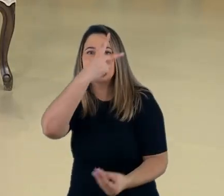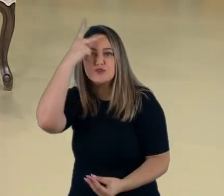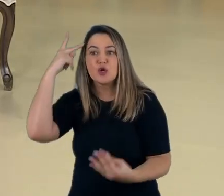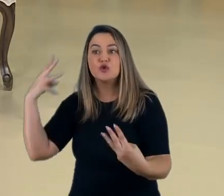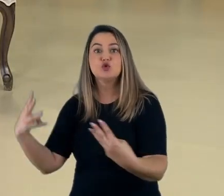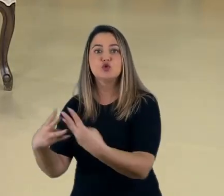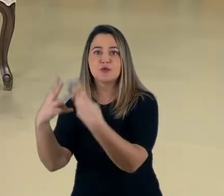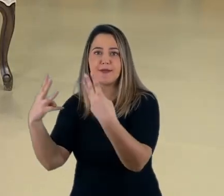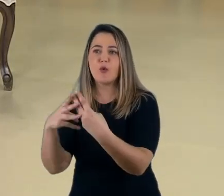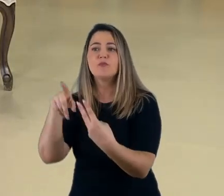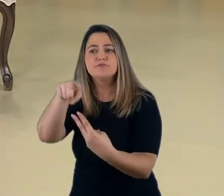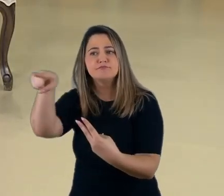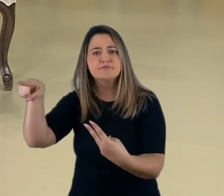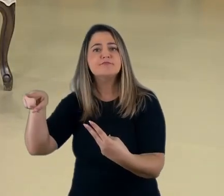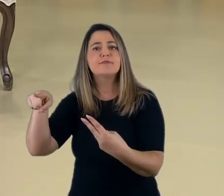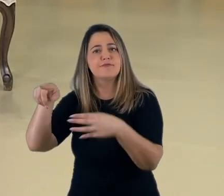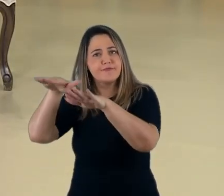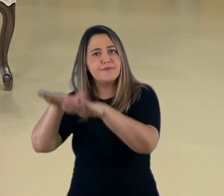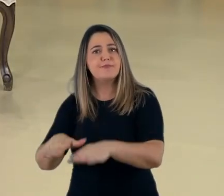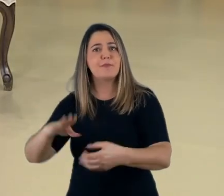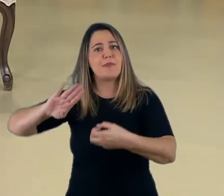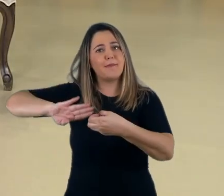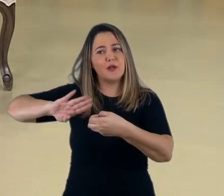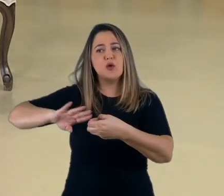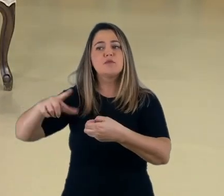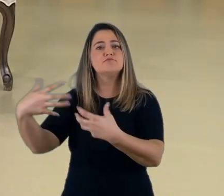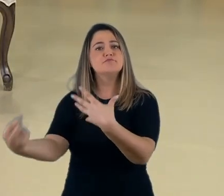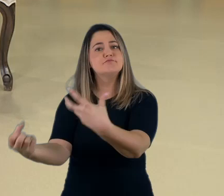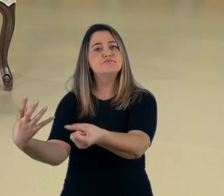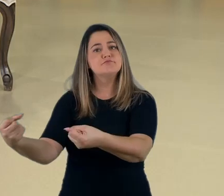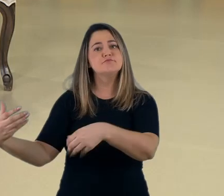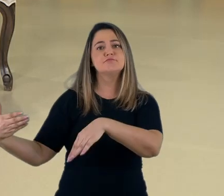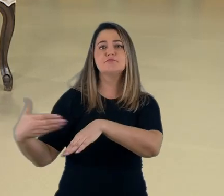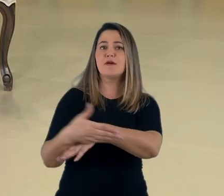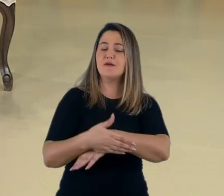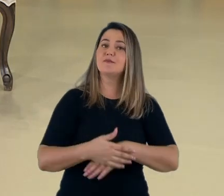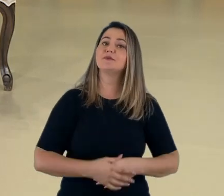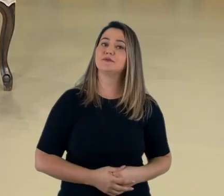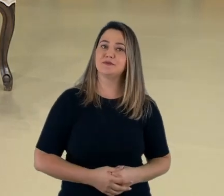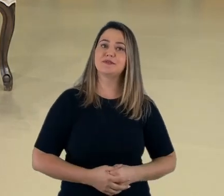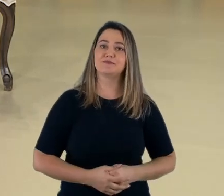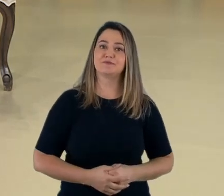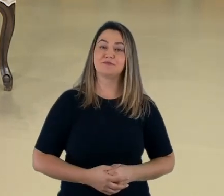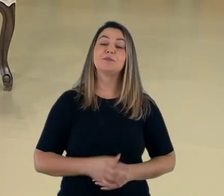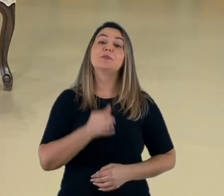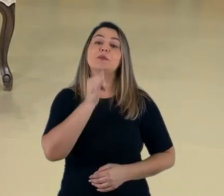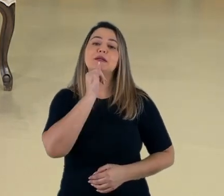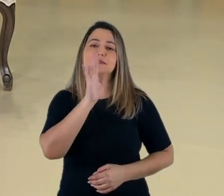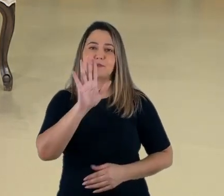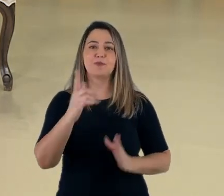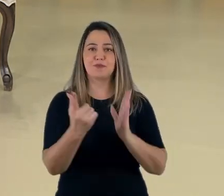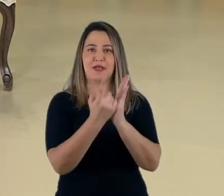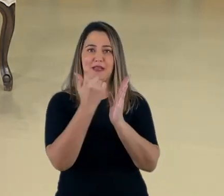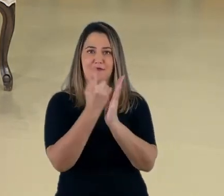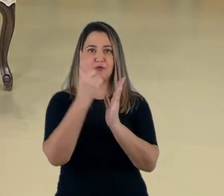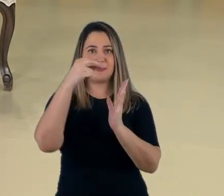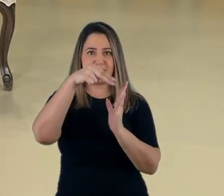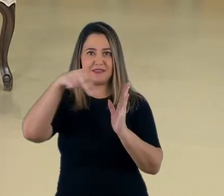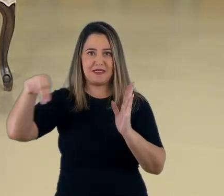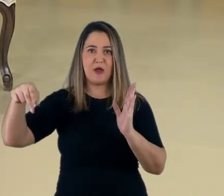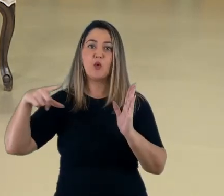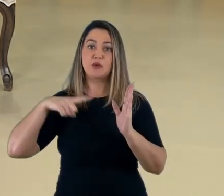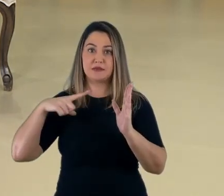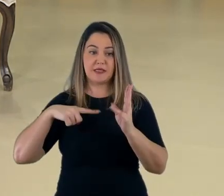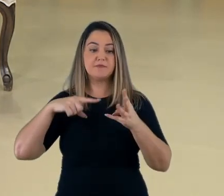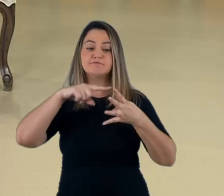às pressões locais. É curioso que no livro de Daniel mostra Daniel e seus companheiros desde o início sendo fiéis